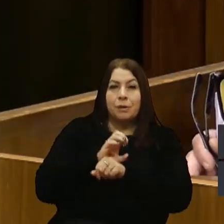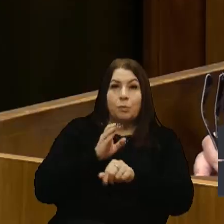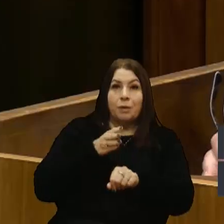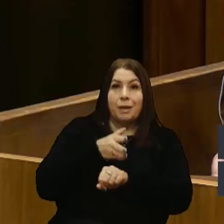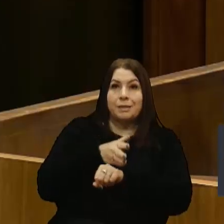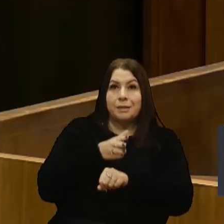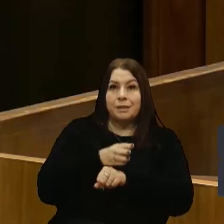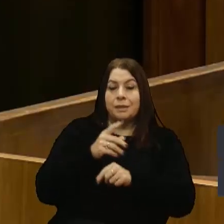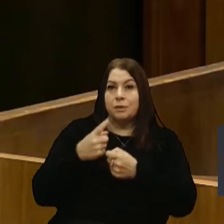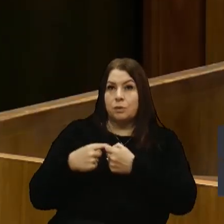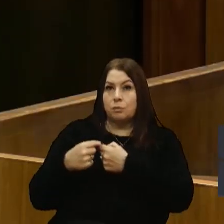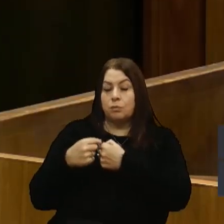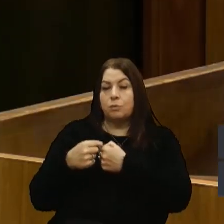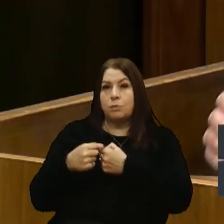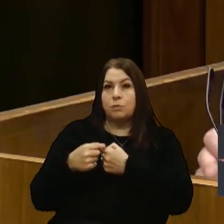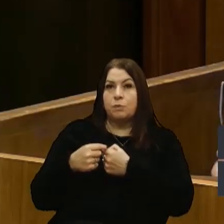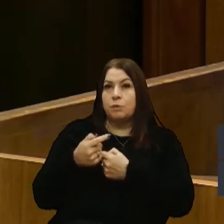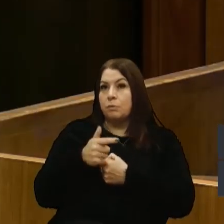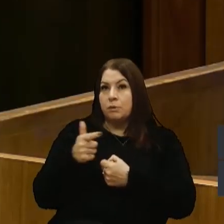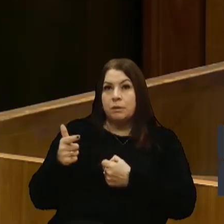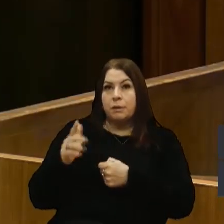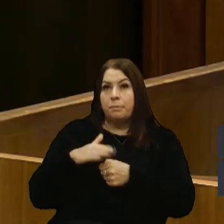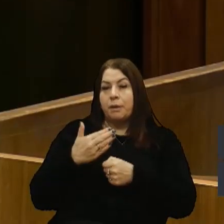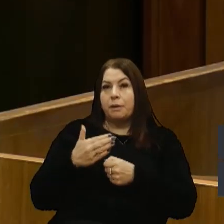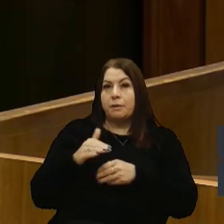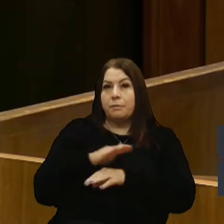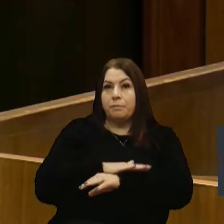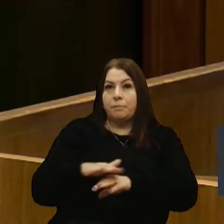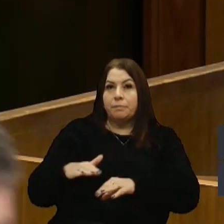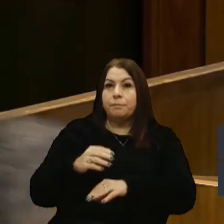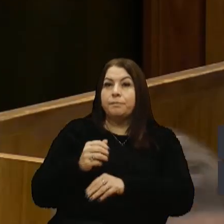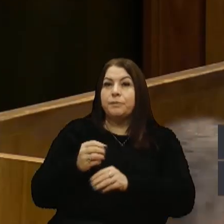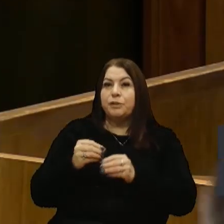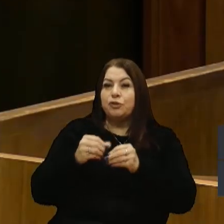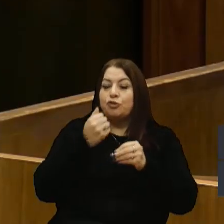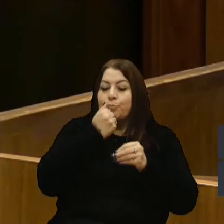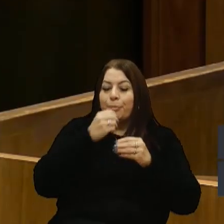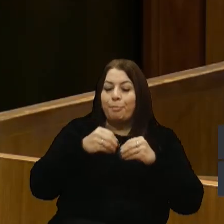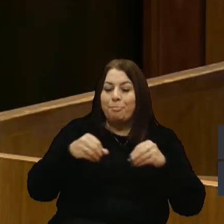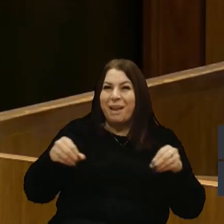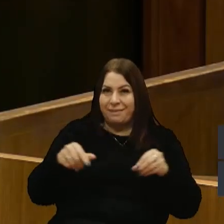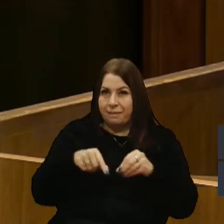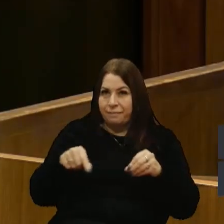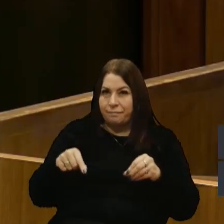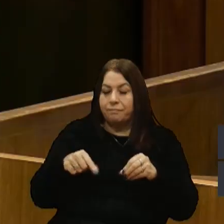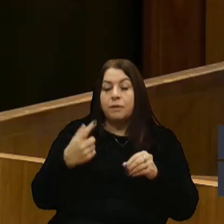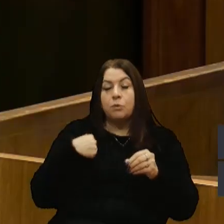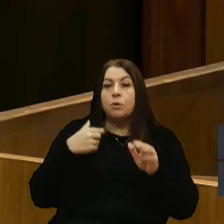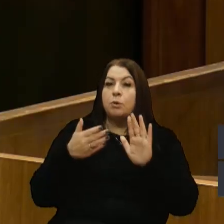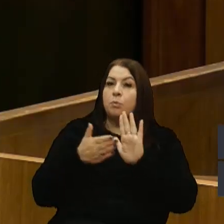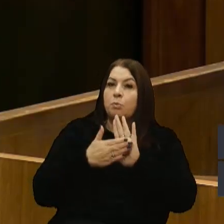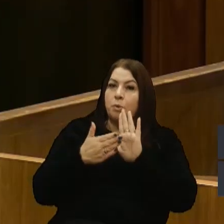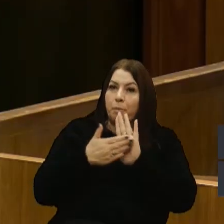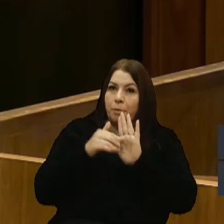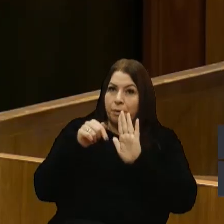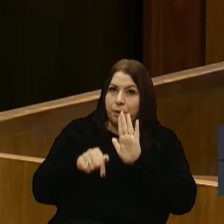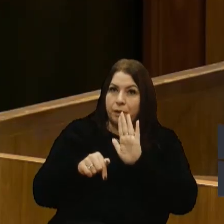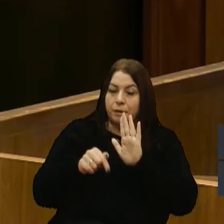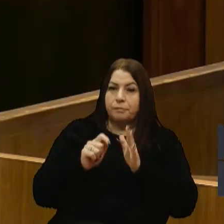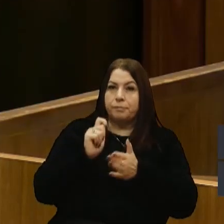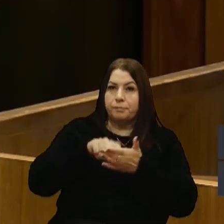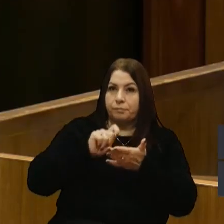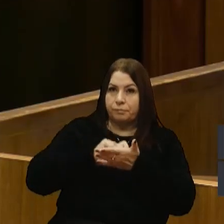não terem mais estrada de chão. E eu quero propor aqui com a indicação